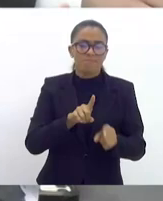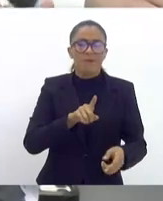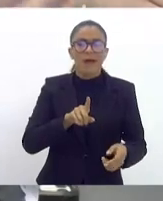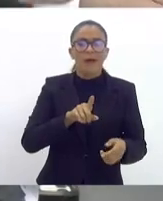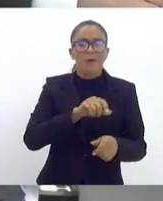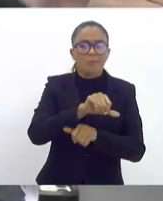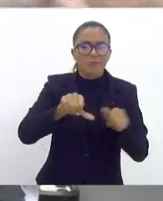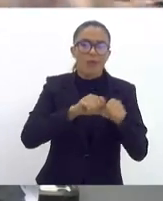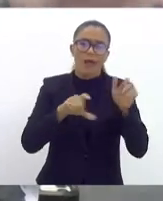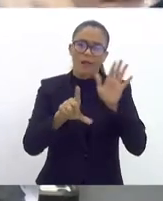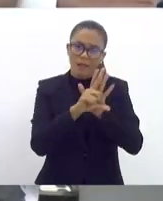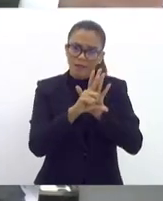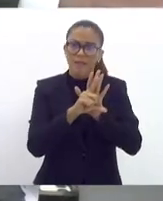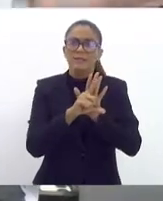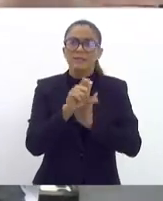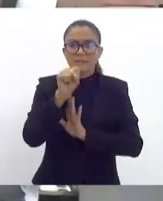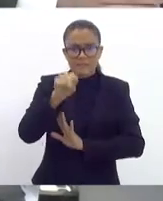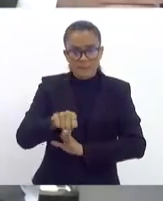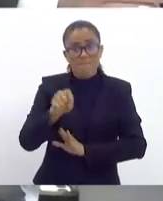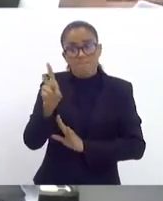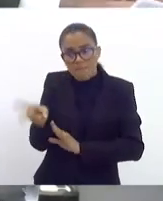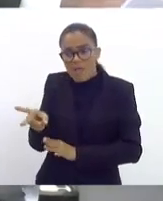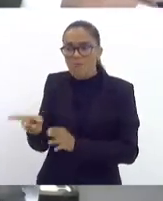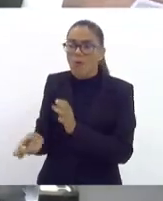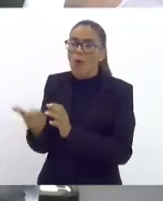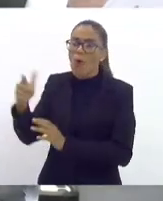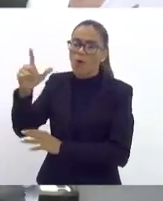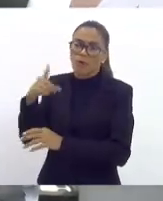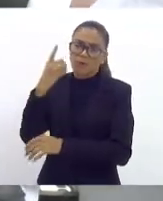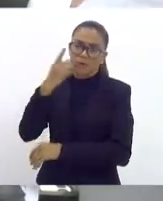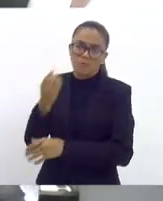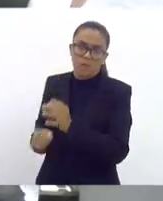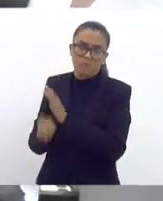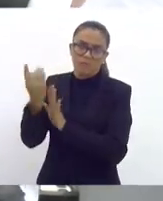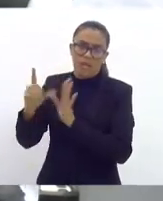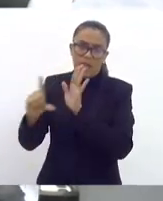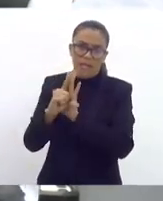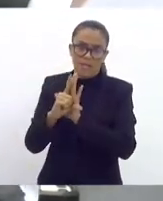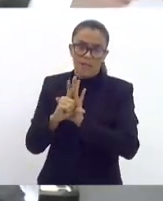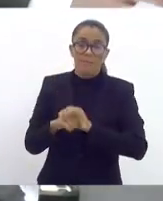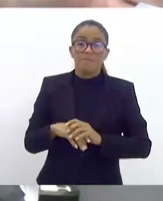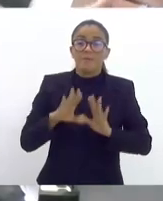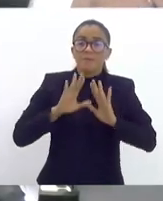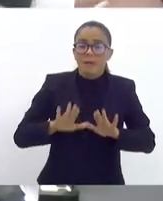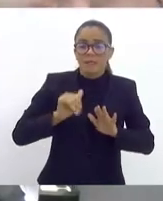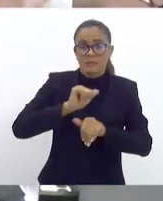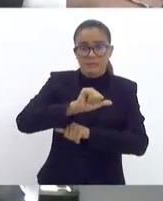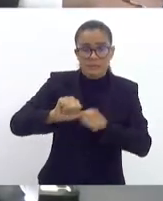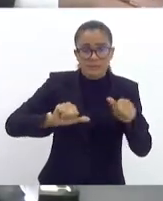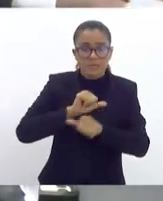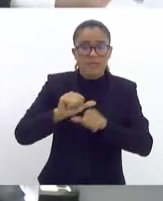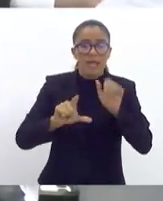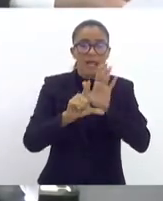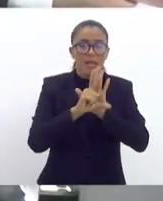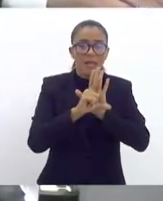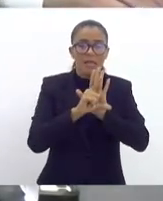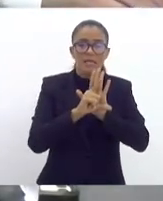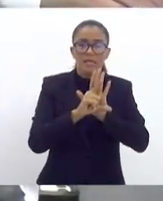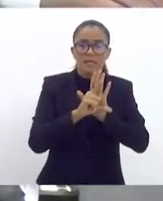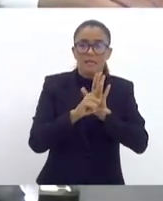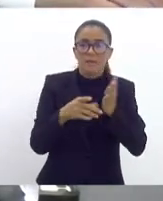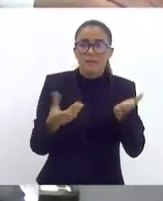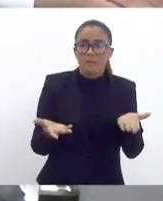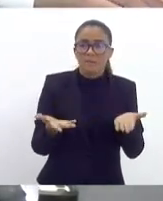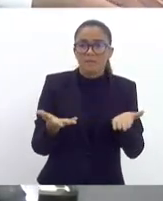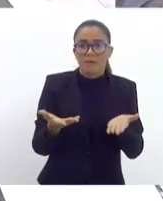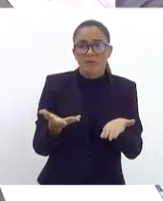vigindo que seja de autoria de outro deputado estadual no entanto essa alteração da lei já em vigência ela não